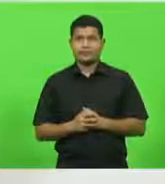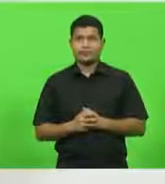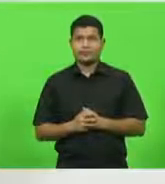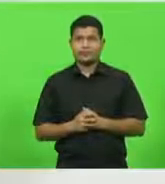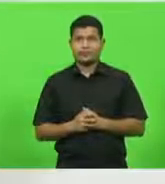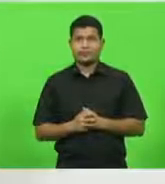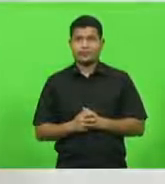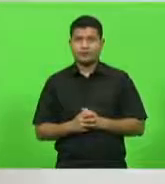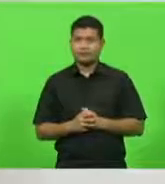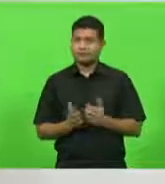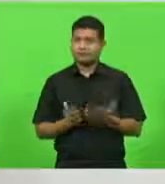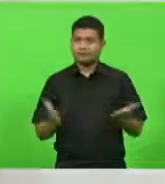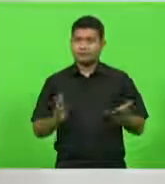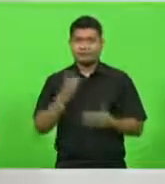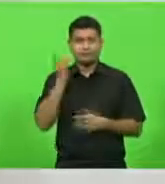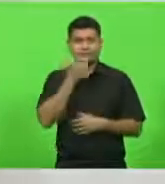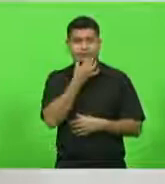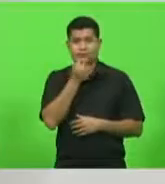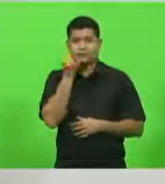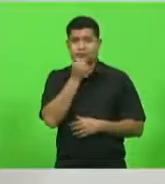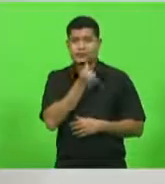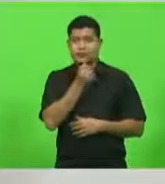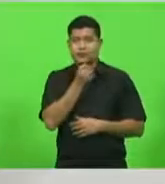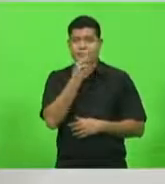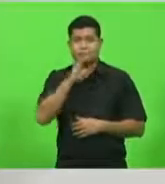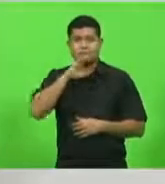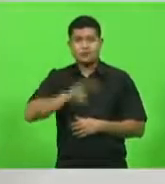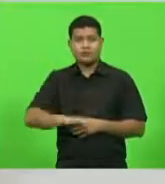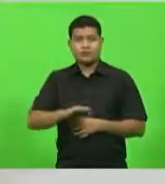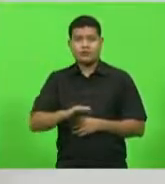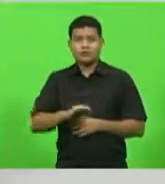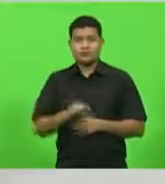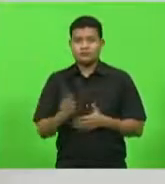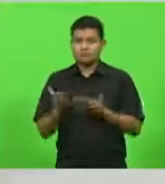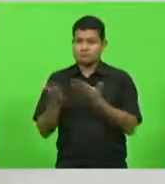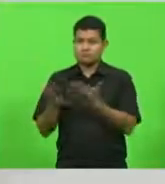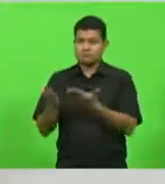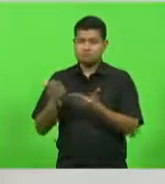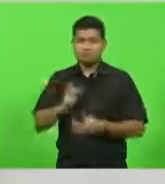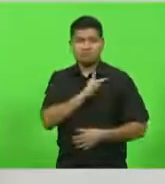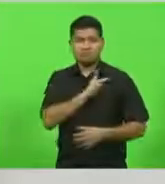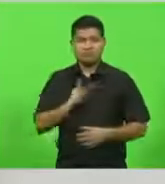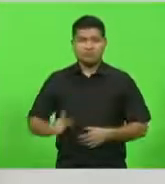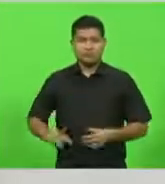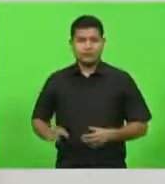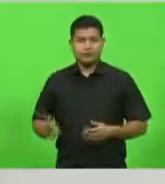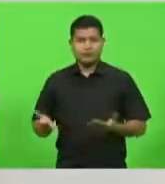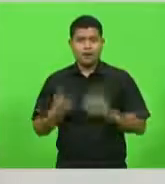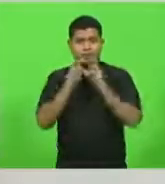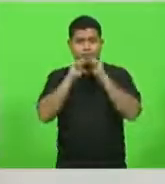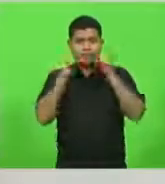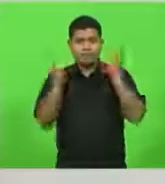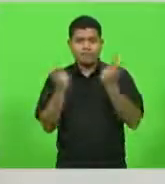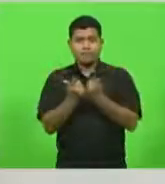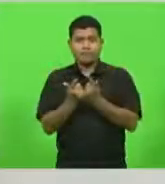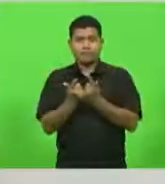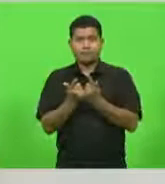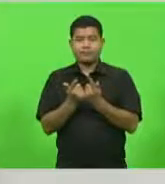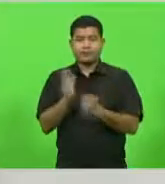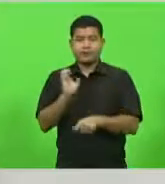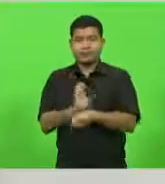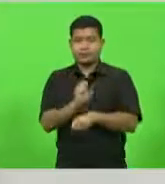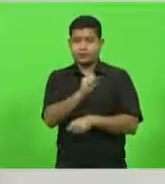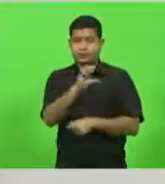Senhoras e senhores deputados, muito boa tarde. Excelentíssimo senhor presidente da Assembleia Legislativa do Estado de Santa